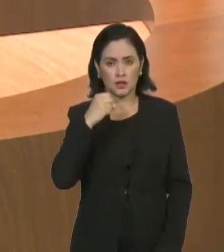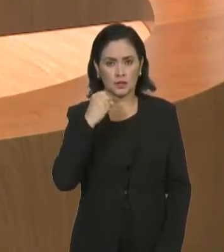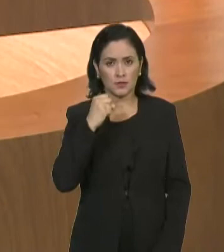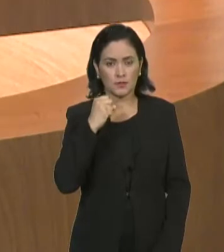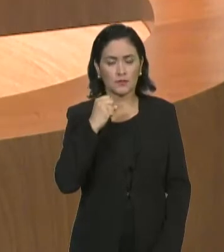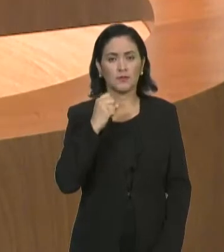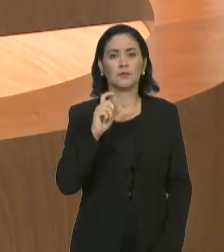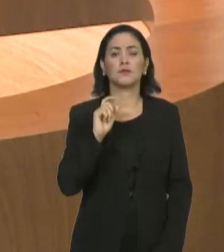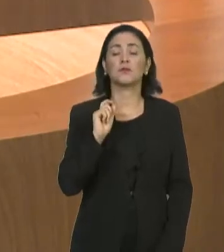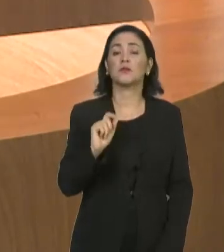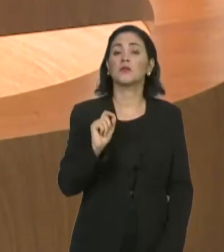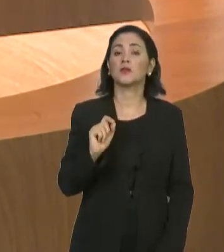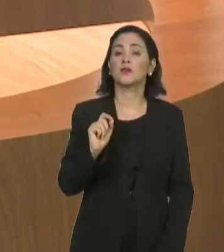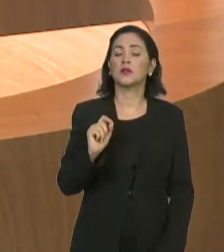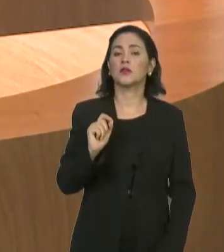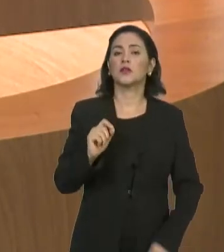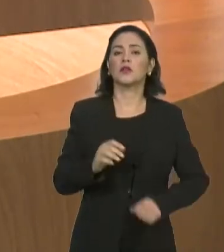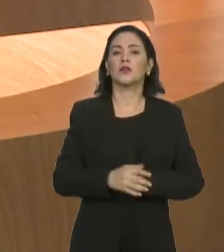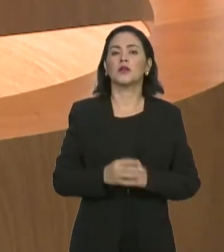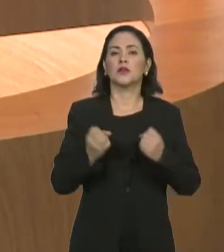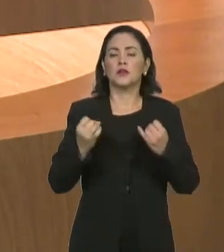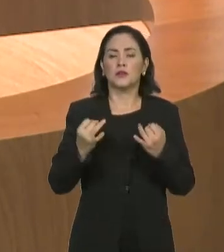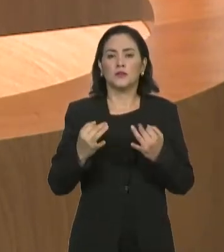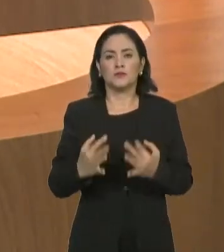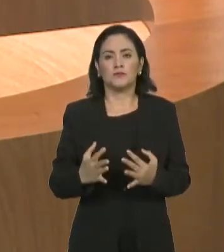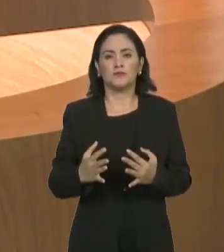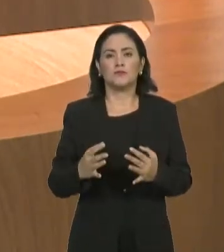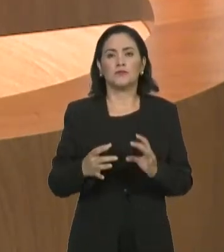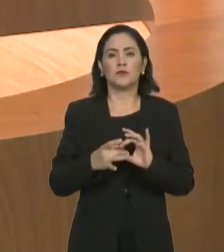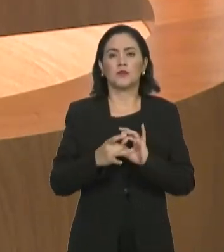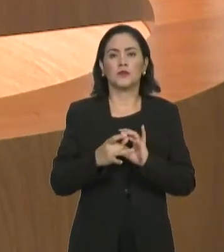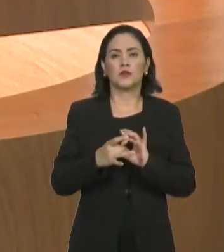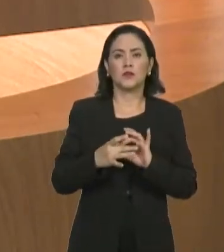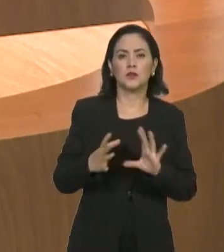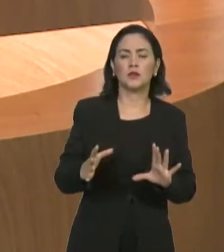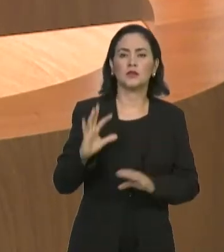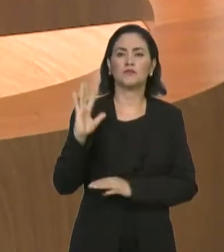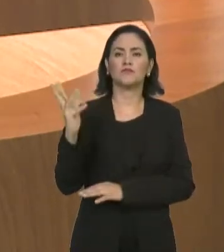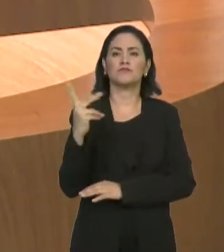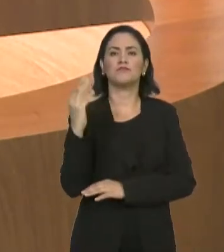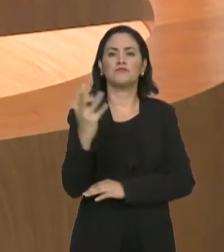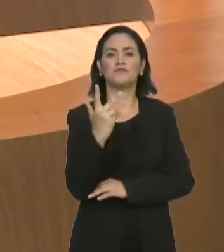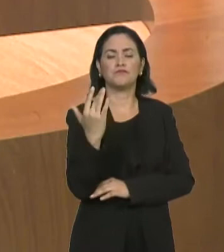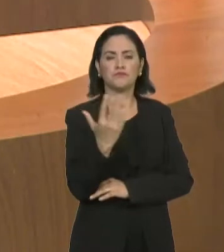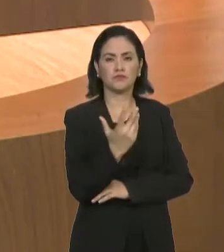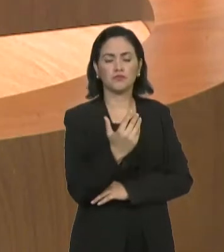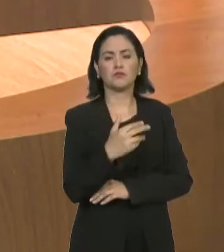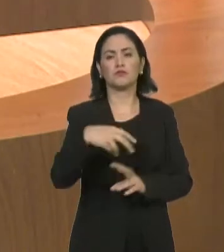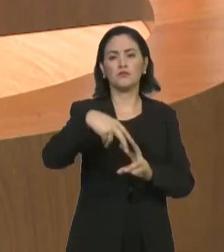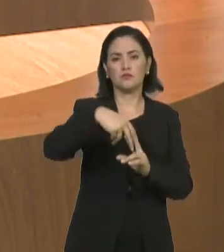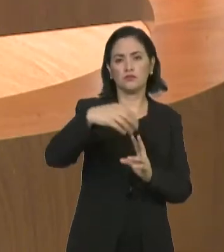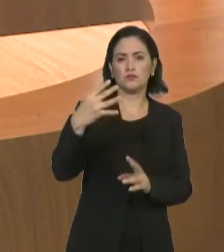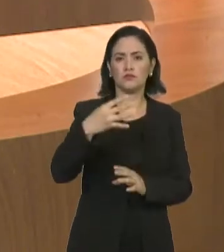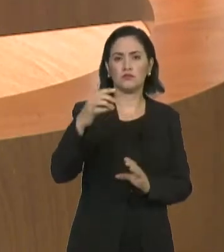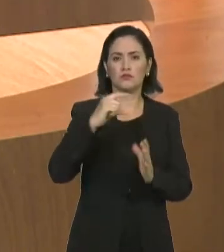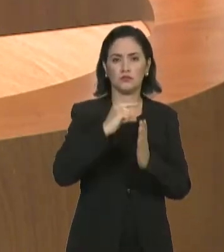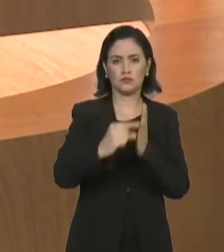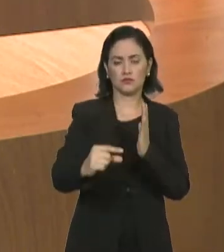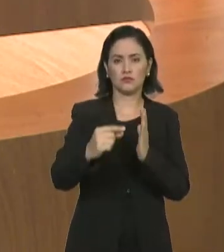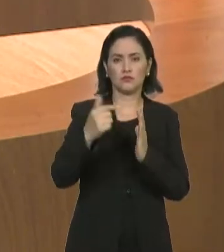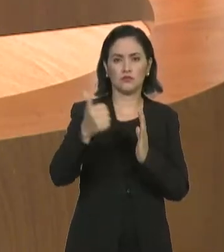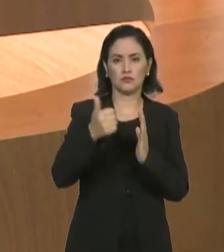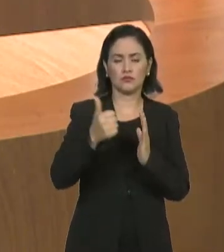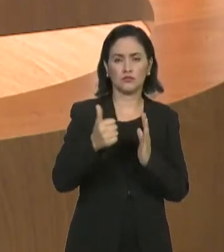ambiental e regulamentos inciso quarto do parágrafo primeiro do artigo 225 da Constituição Federal